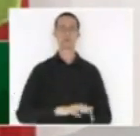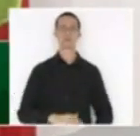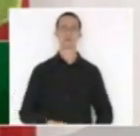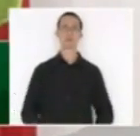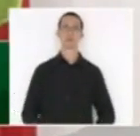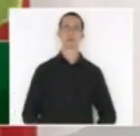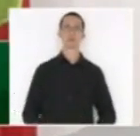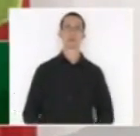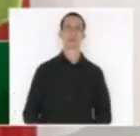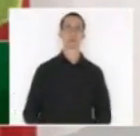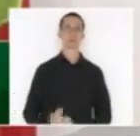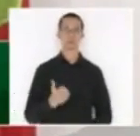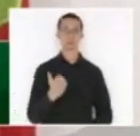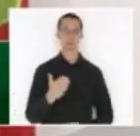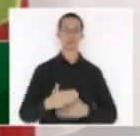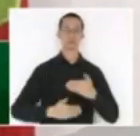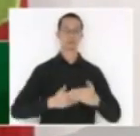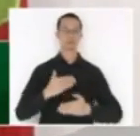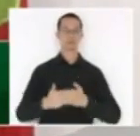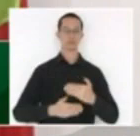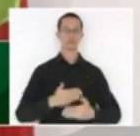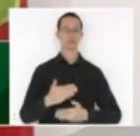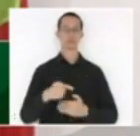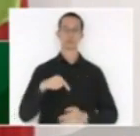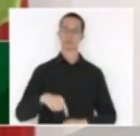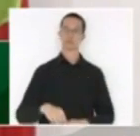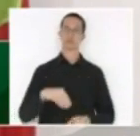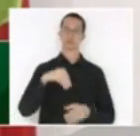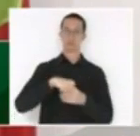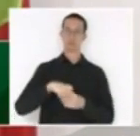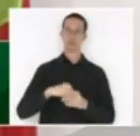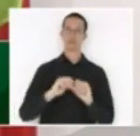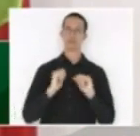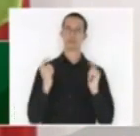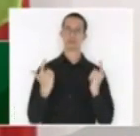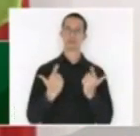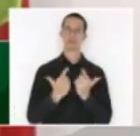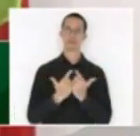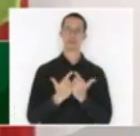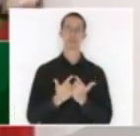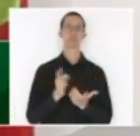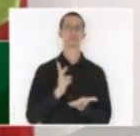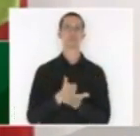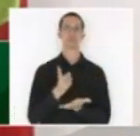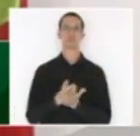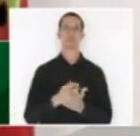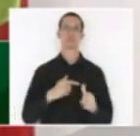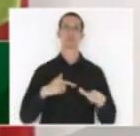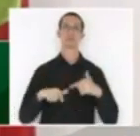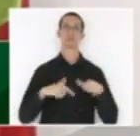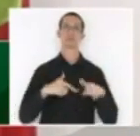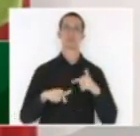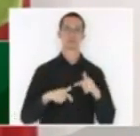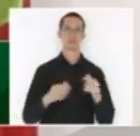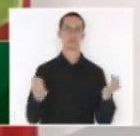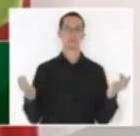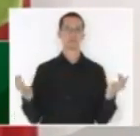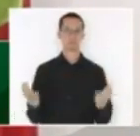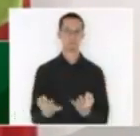da sua caminhada aqui neste Parlamento, tem feito um trabalho